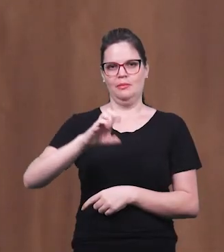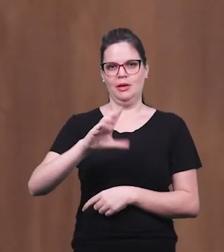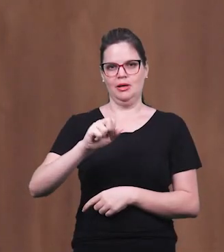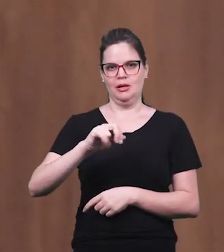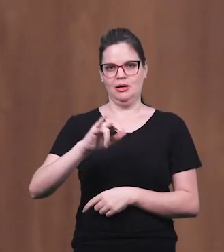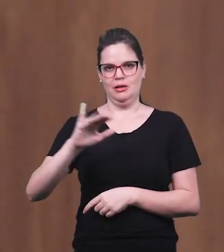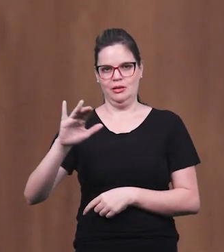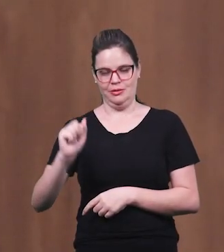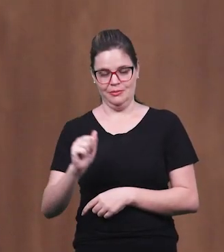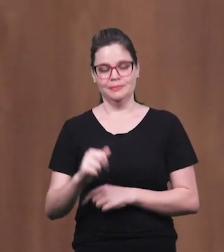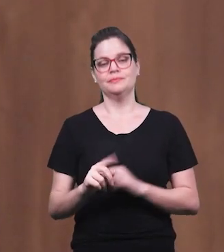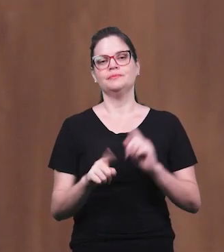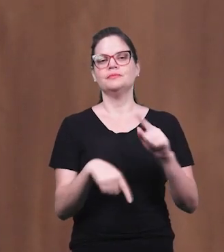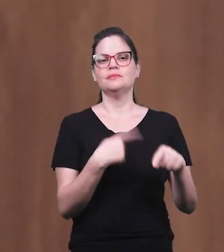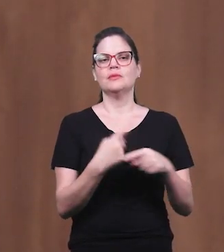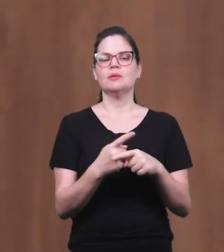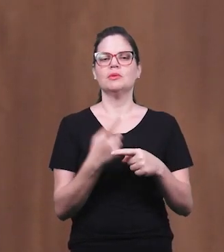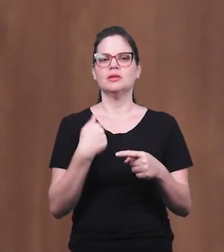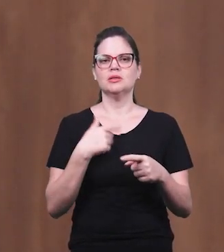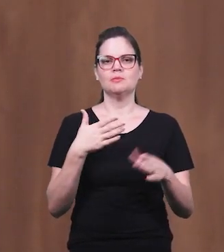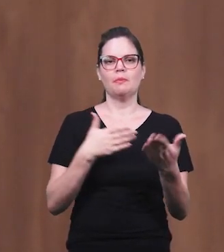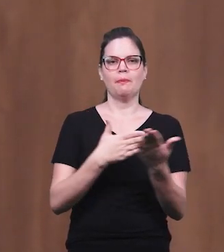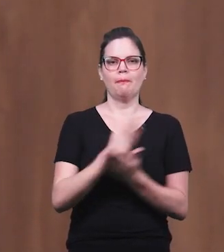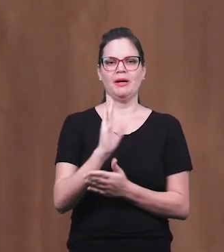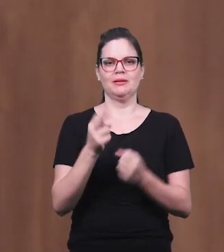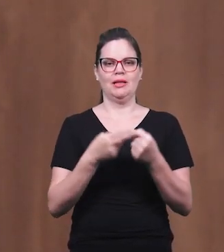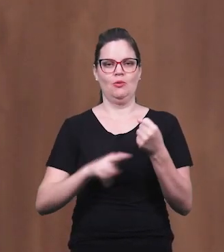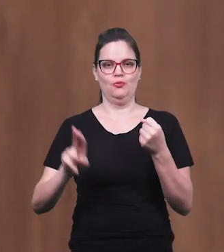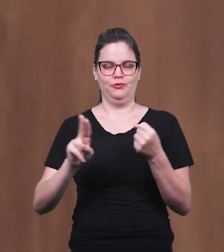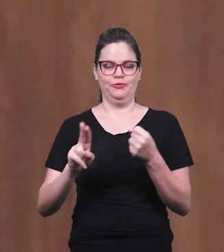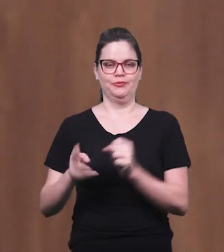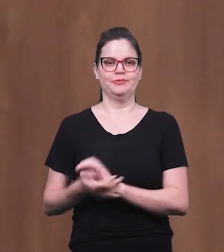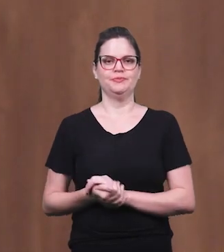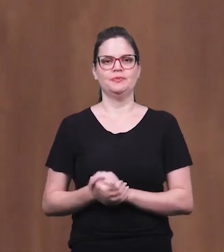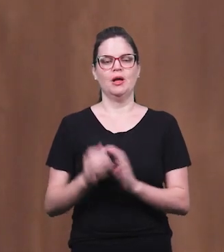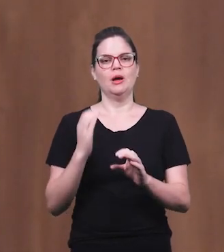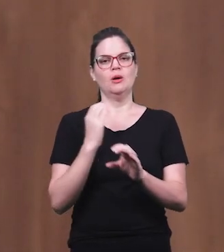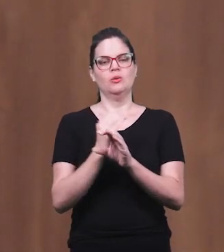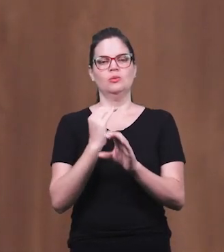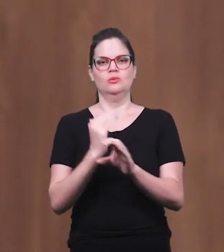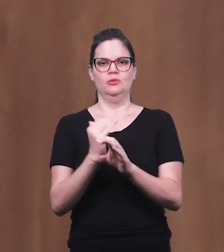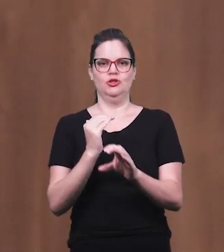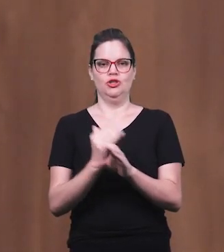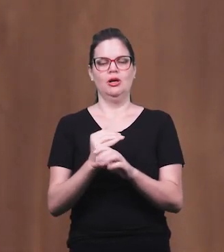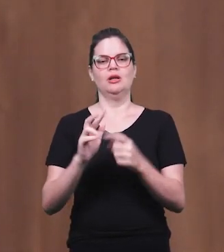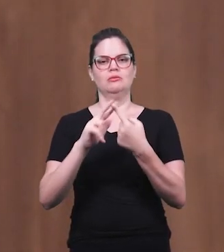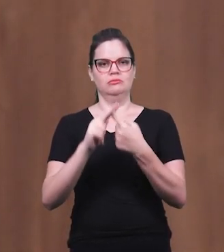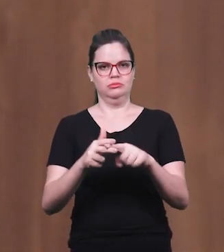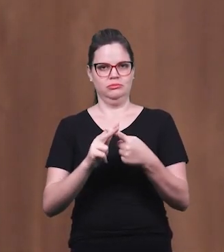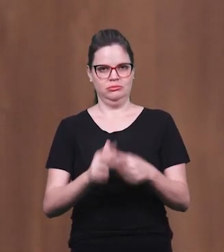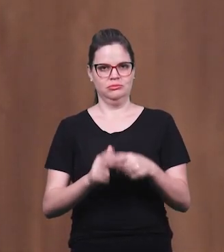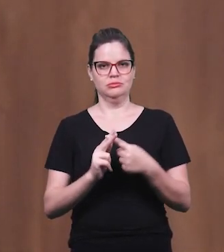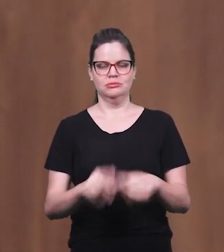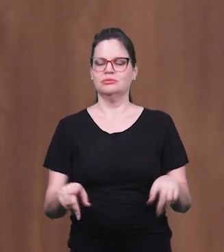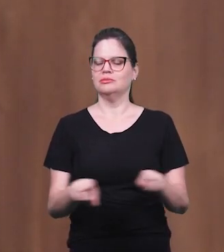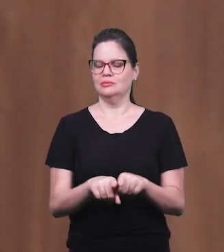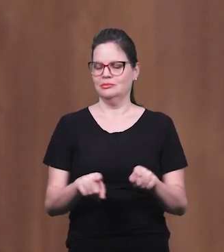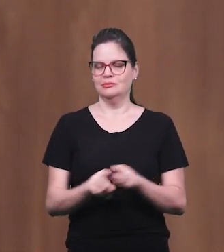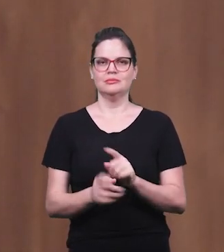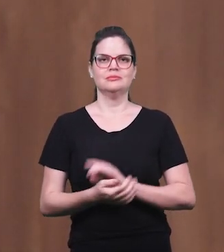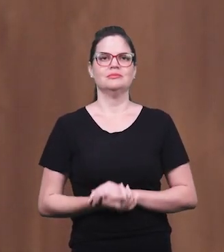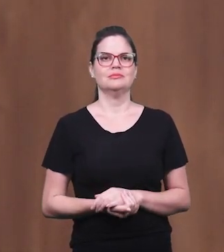depois eu ingressei na Universidade Federal do Espírito Santo, né, no curso de engenharia mecânica, né? Isso